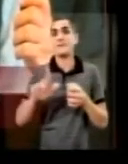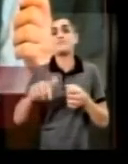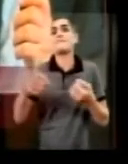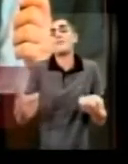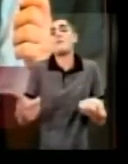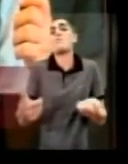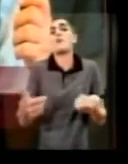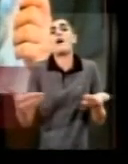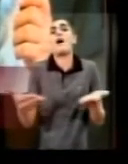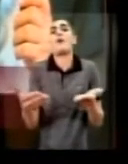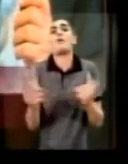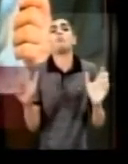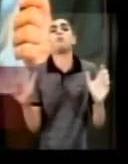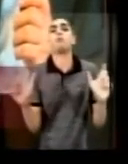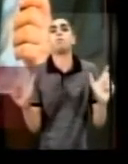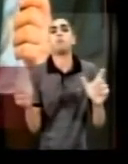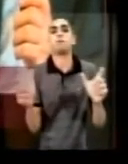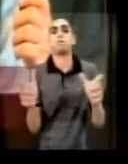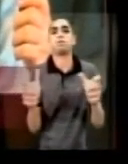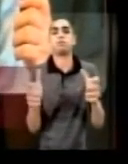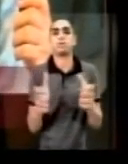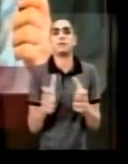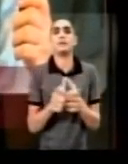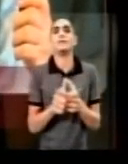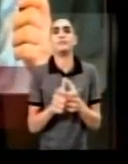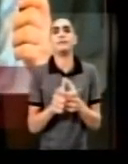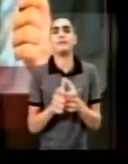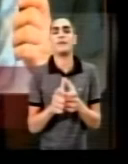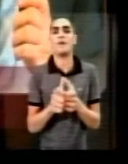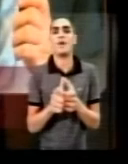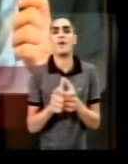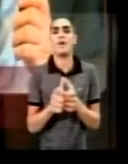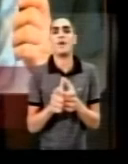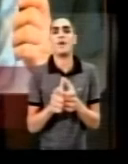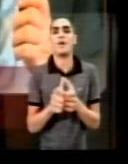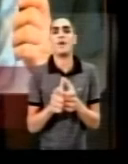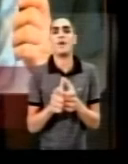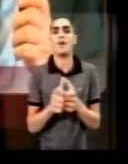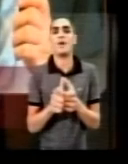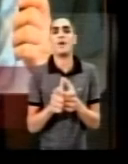perto e agora nós estamos ultrapassando.